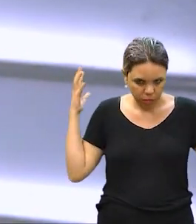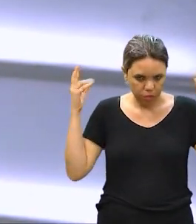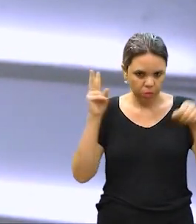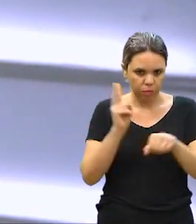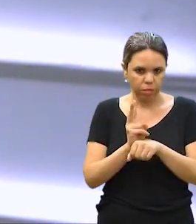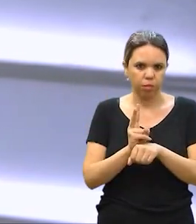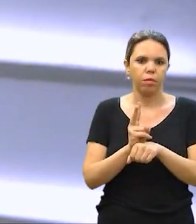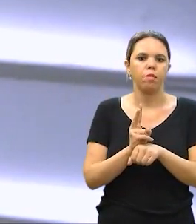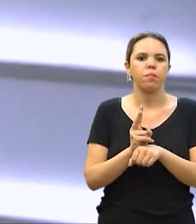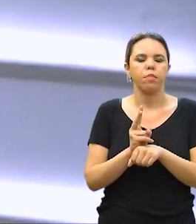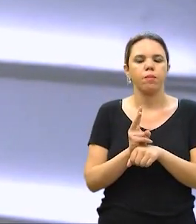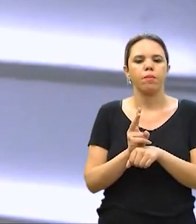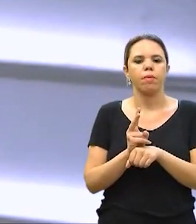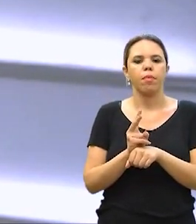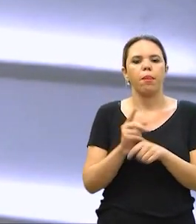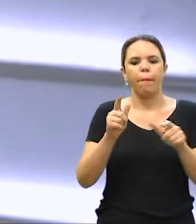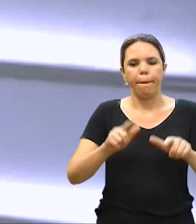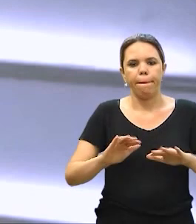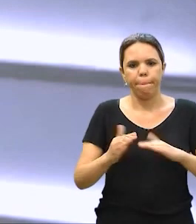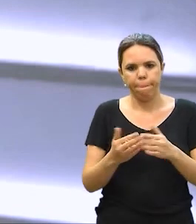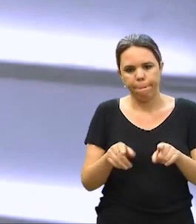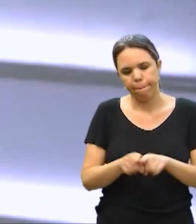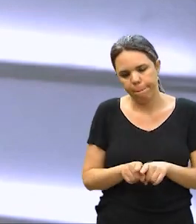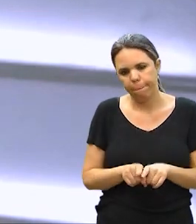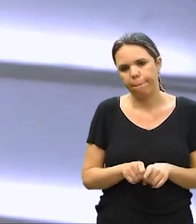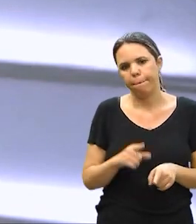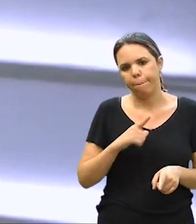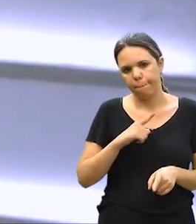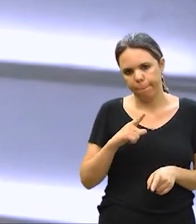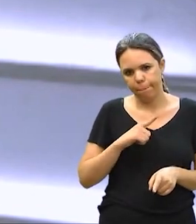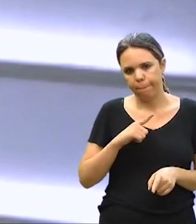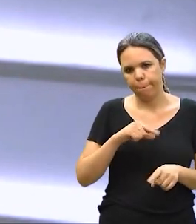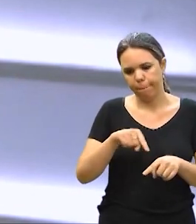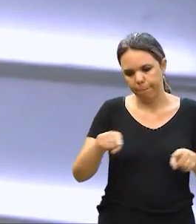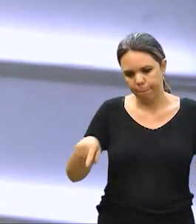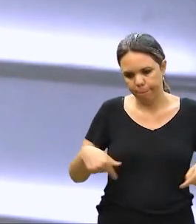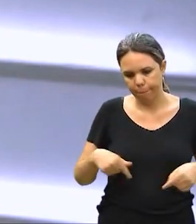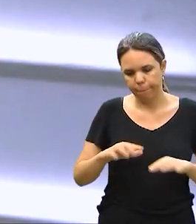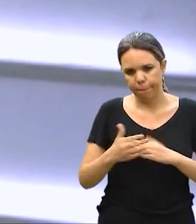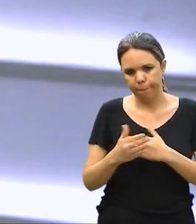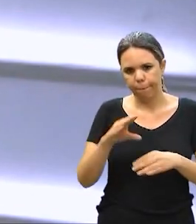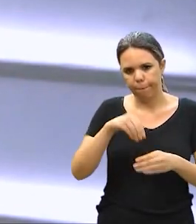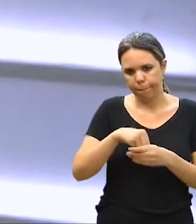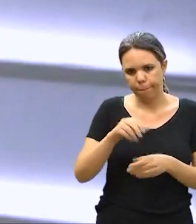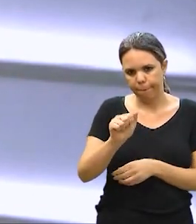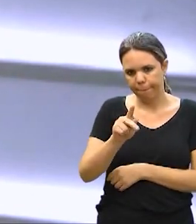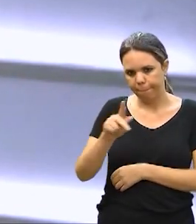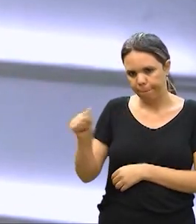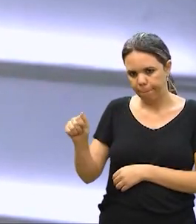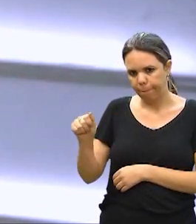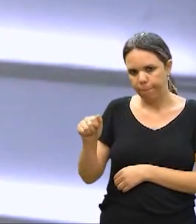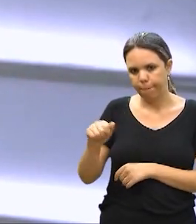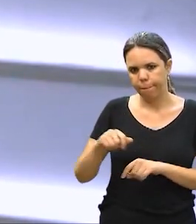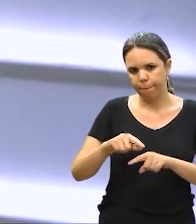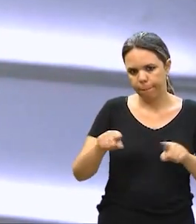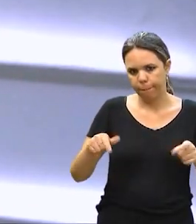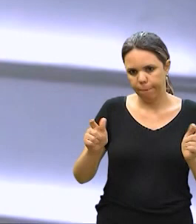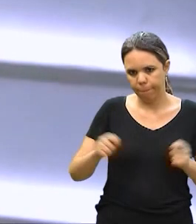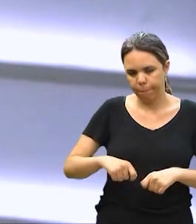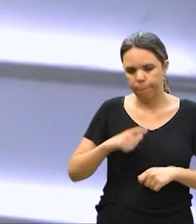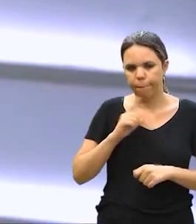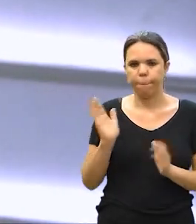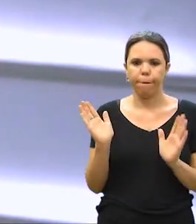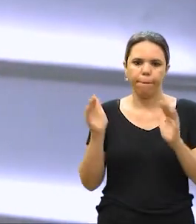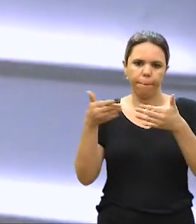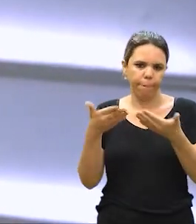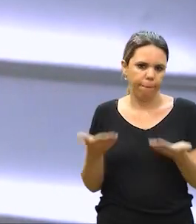proteção da floresta, áreas de uma ocupação antrópica, então a área em que a gente tem a zona urbana dentro da APA, e áreas que a gente tem aí um potencial mais